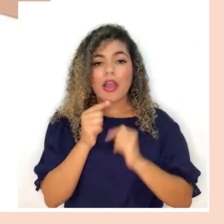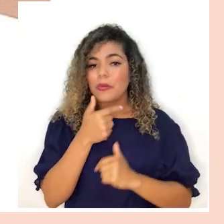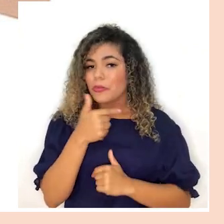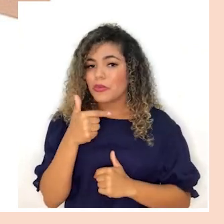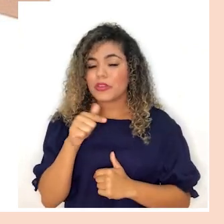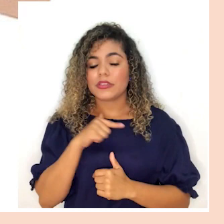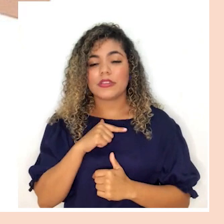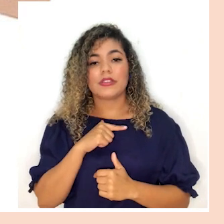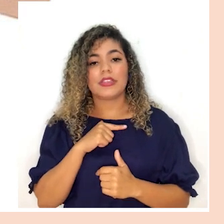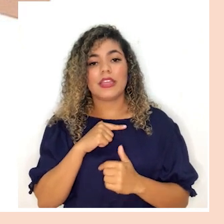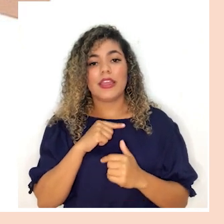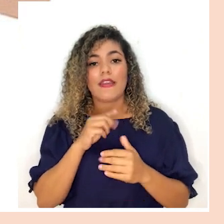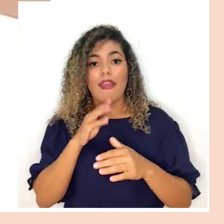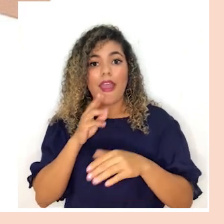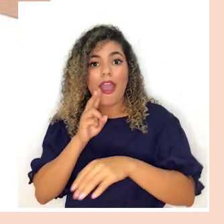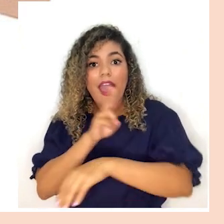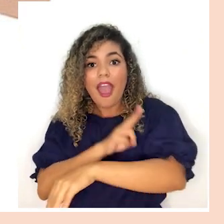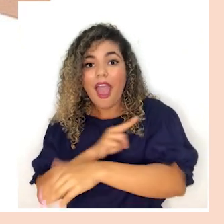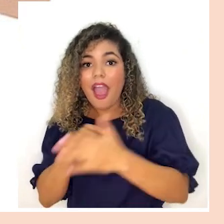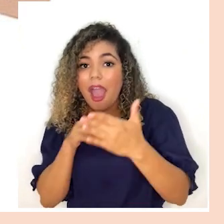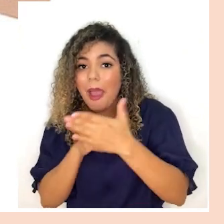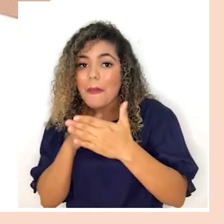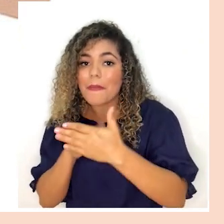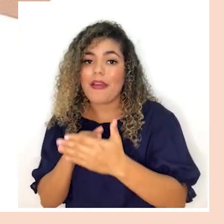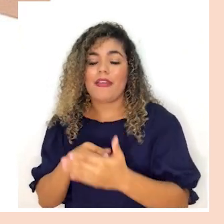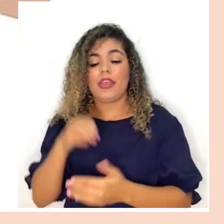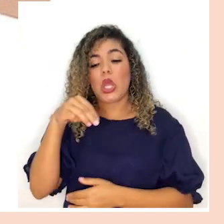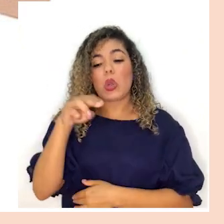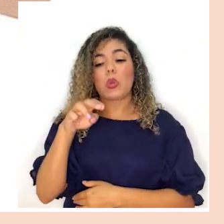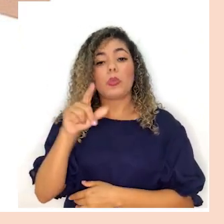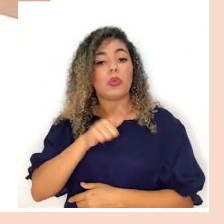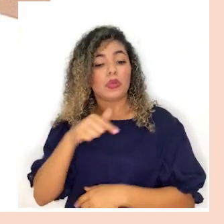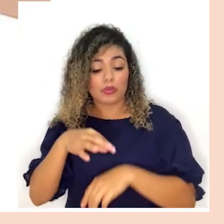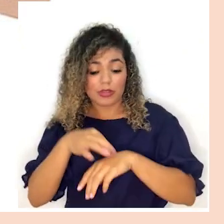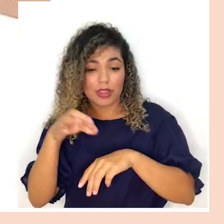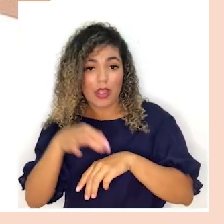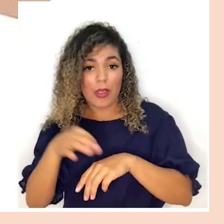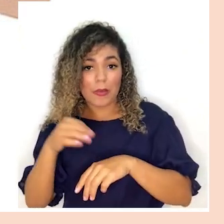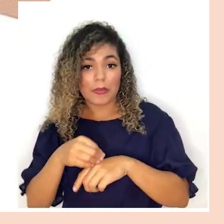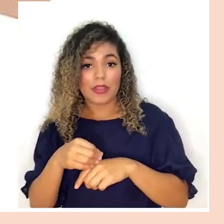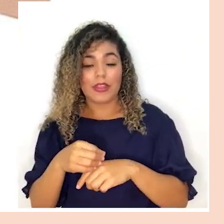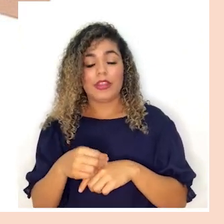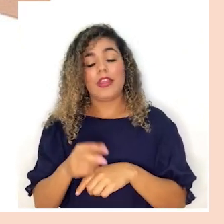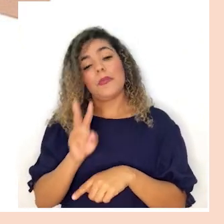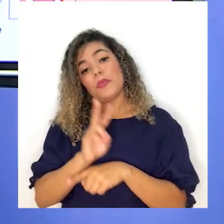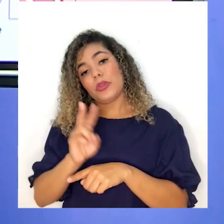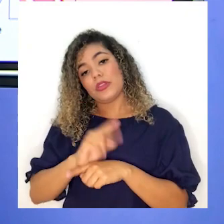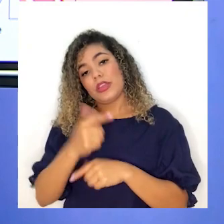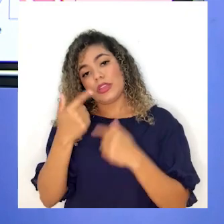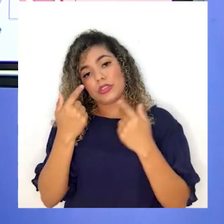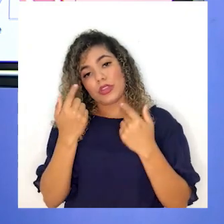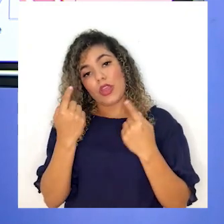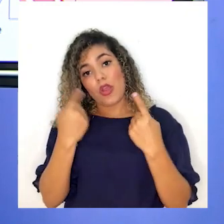possui esse líquido, esse muco, e nem os pelos que filtram o ar.